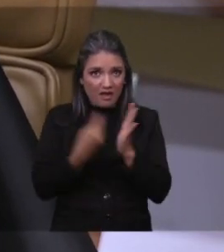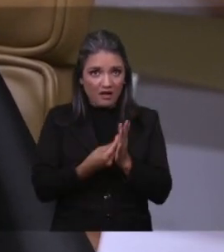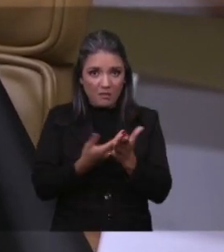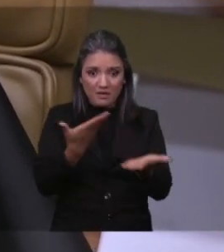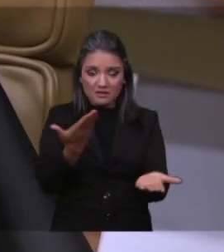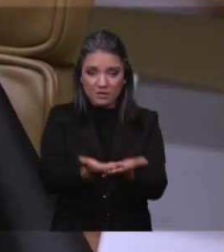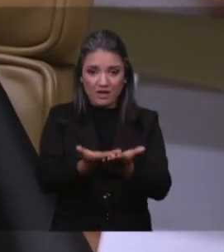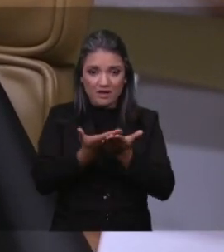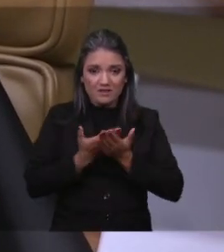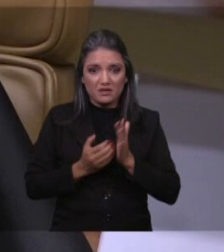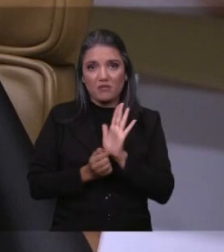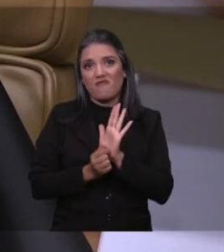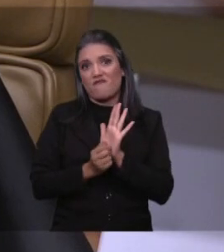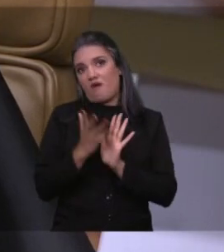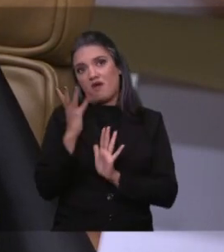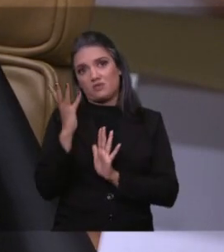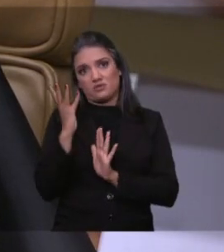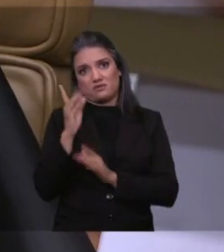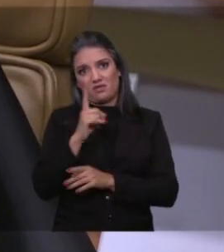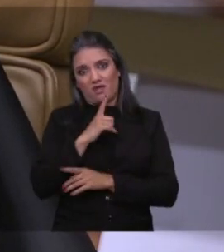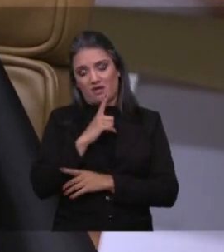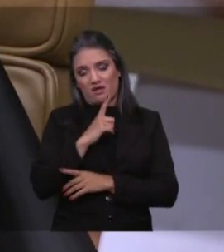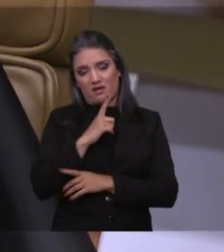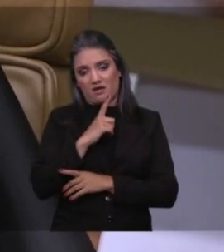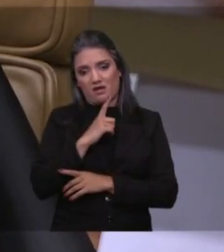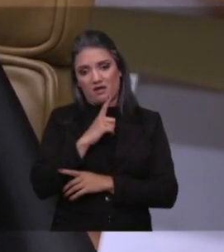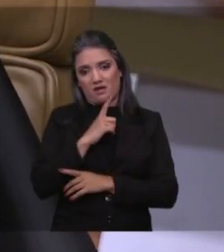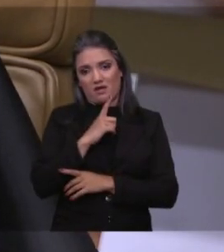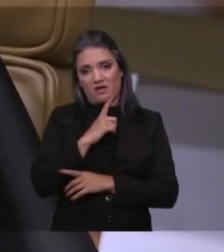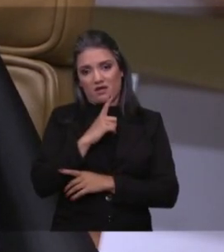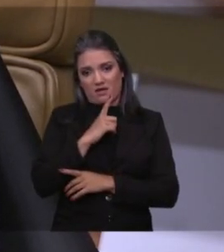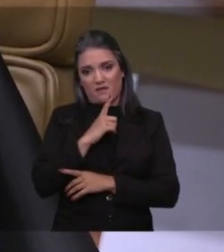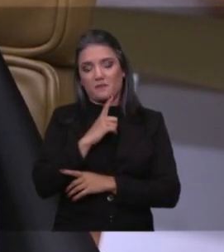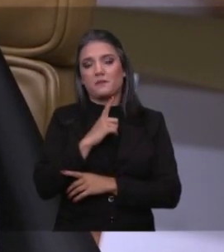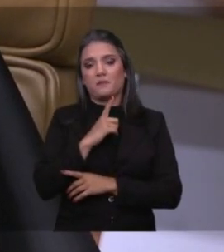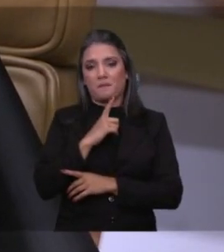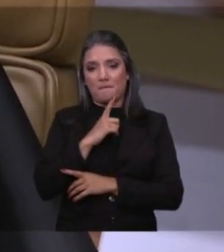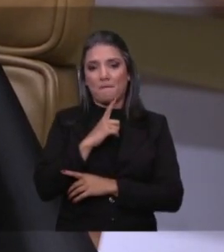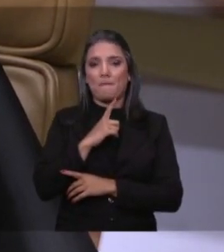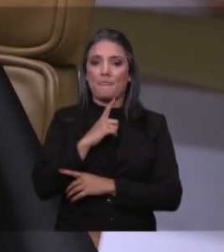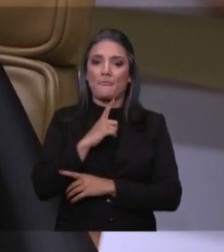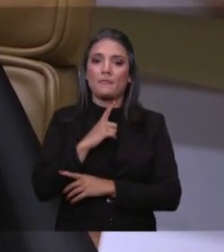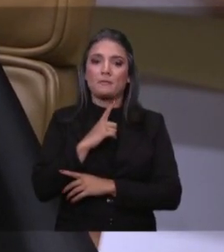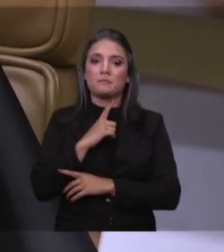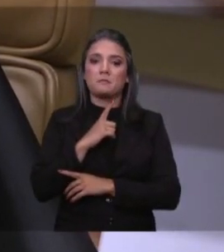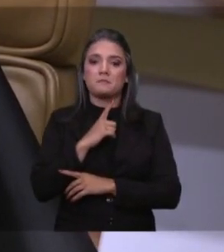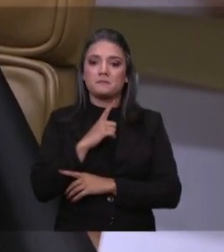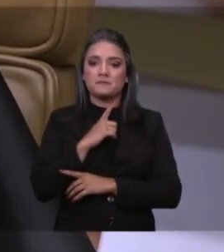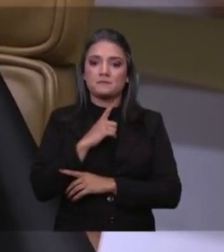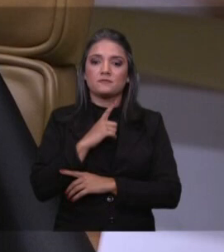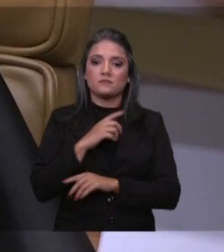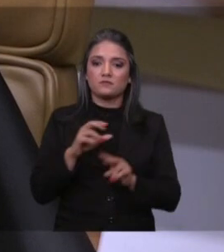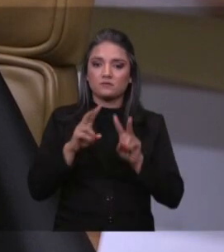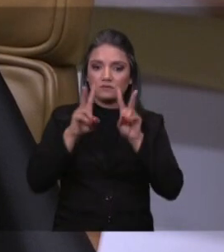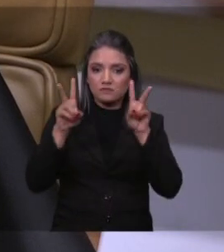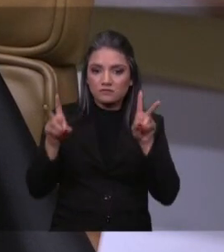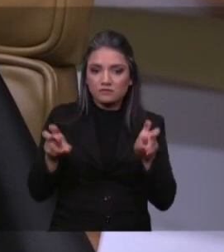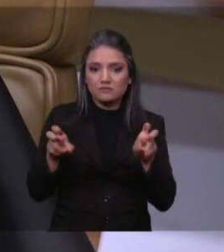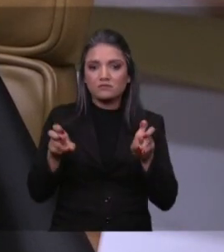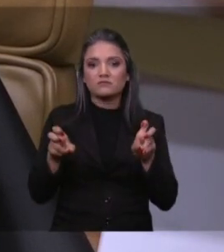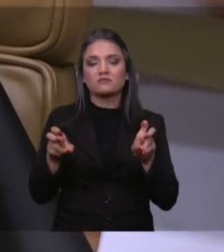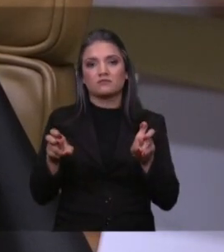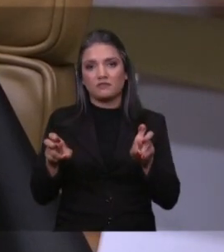julgando reclamações, né, às montanhas aqui, relativa a esse tema da